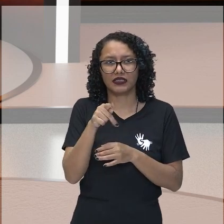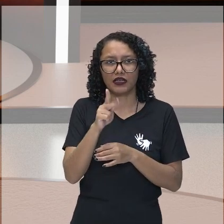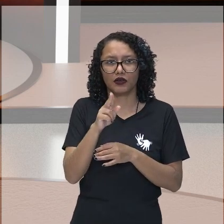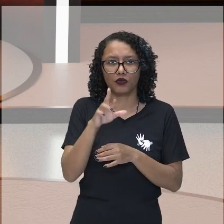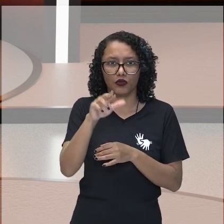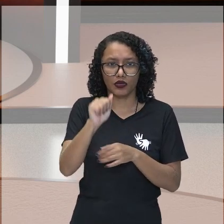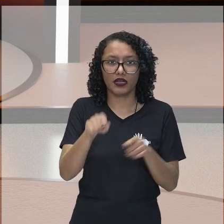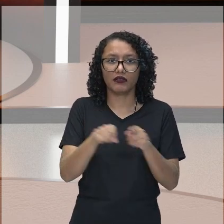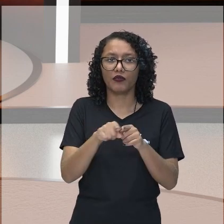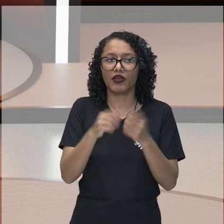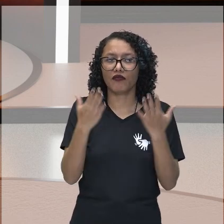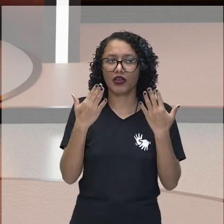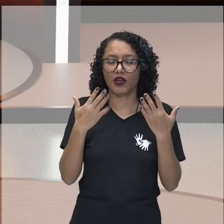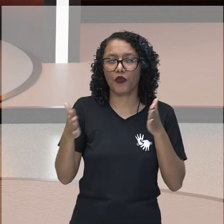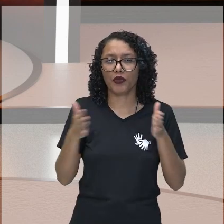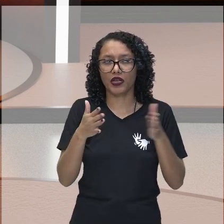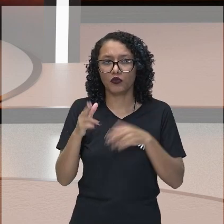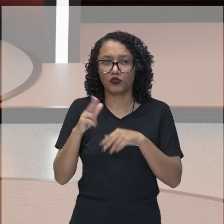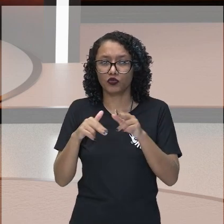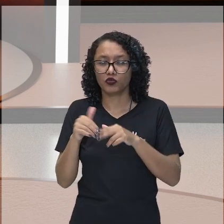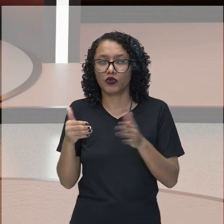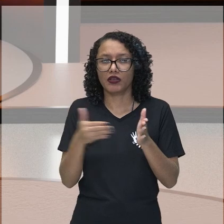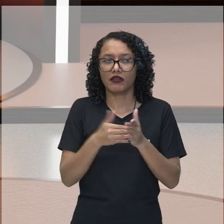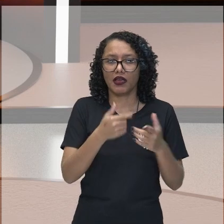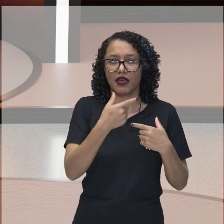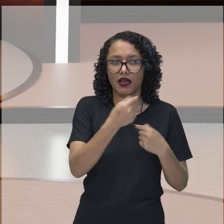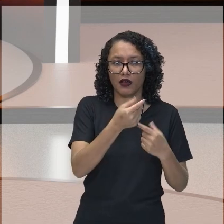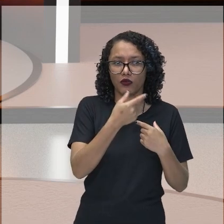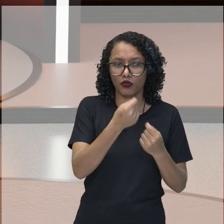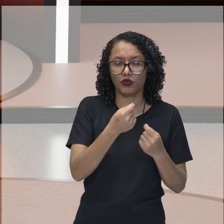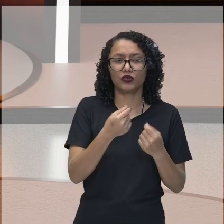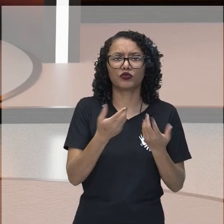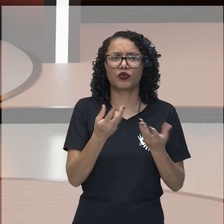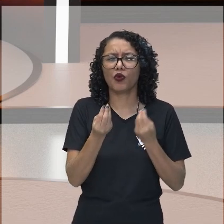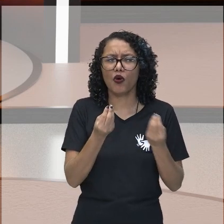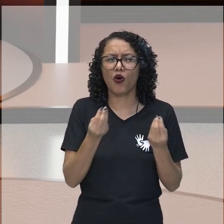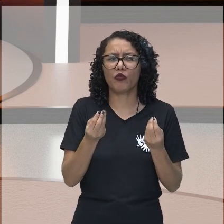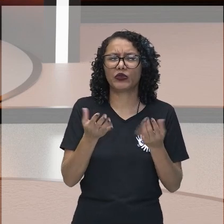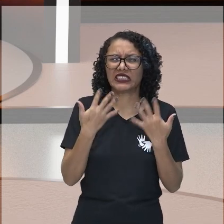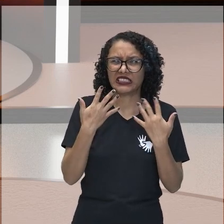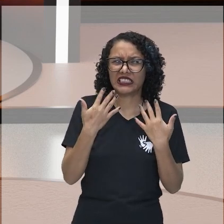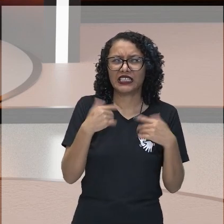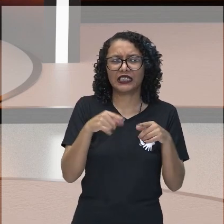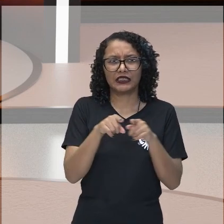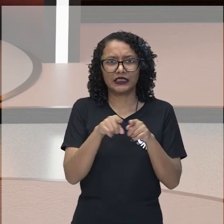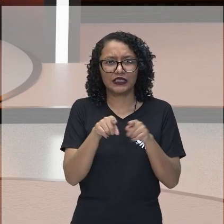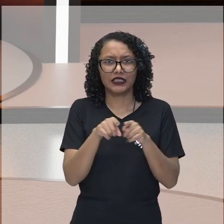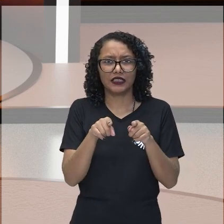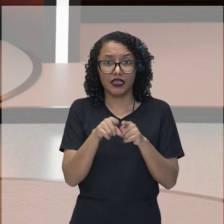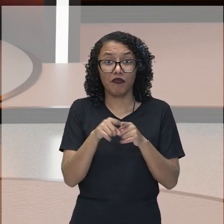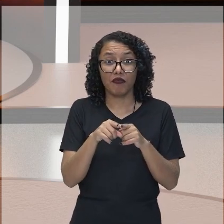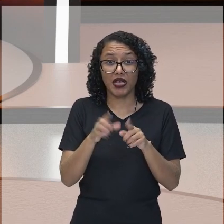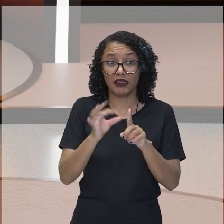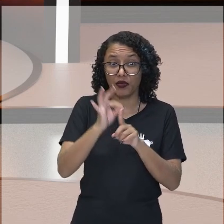a agosto, vai ser quente e úmido, com temperaturas que podem ultrapassar, gente, os 30 graus Celsius, para ele já é muito quente,